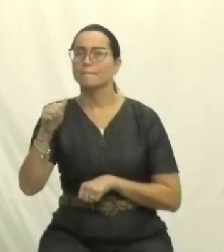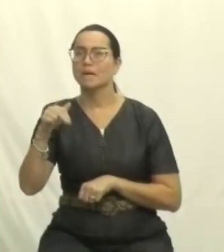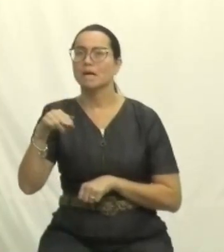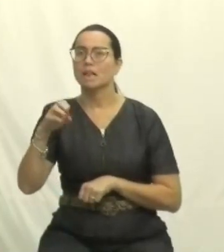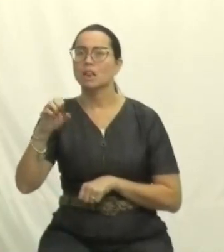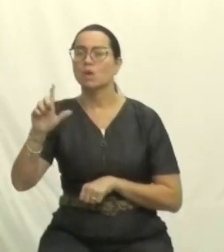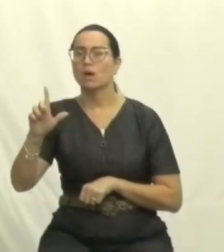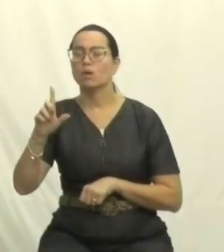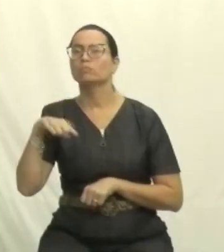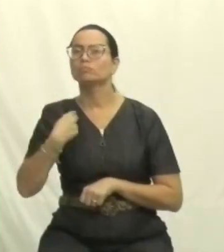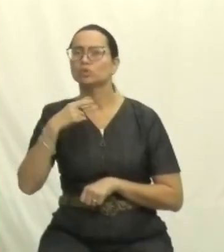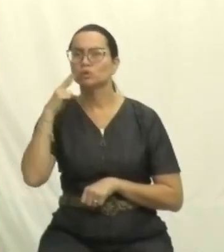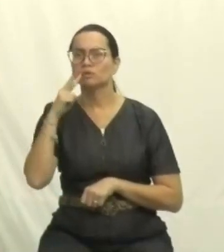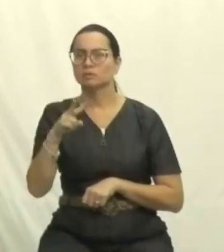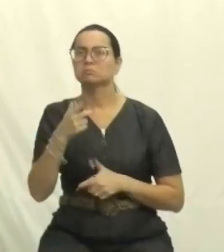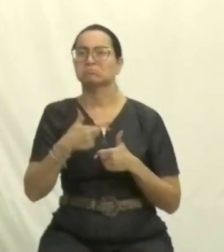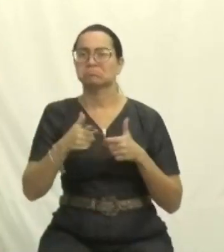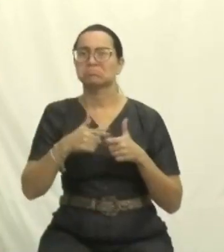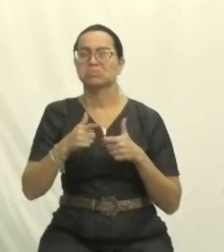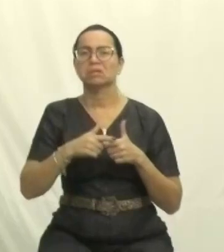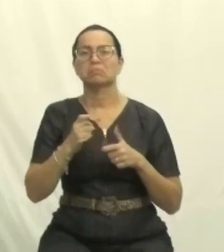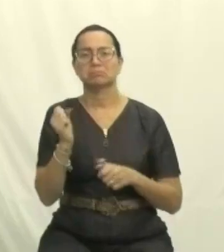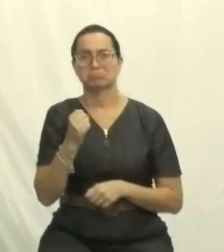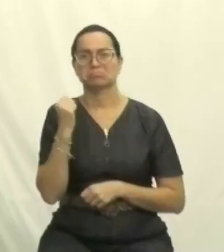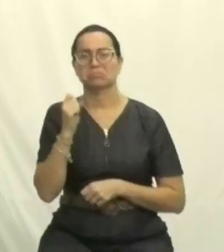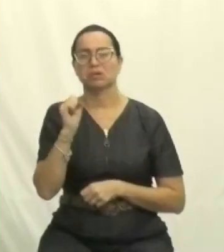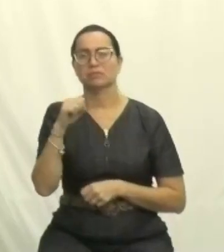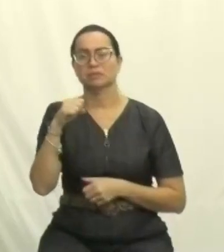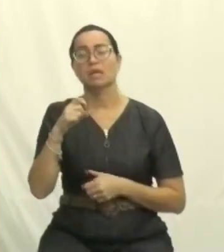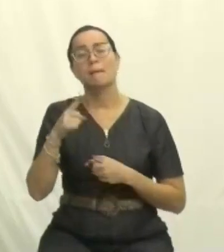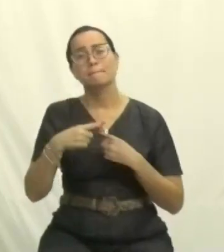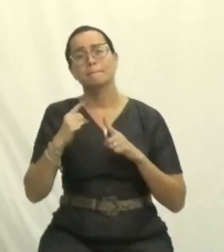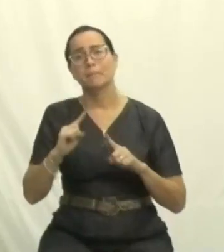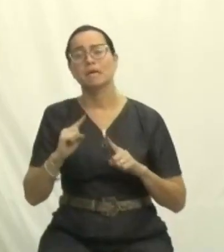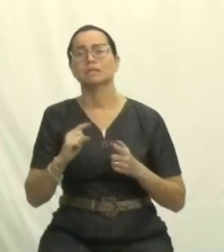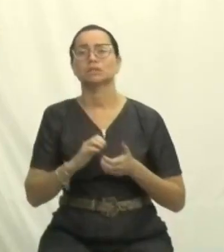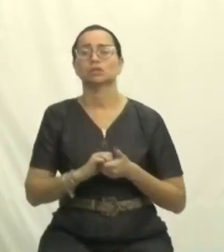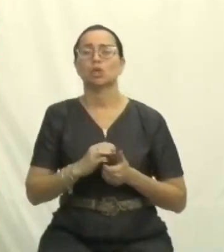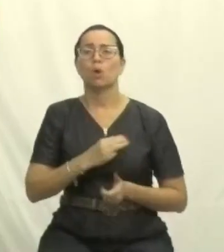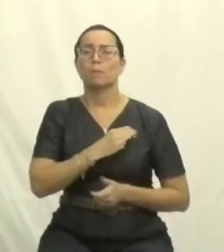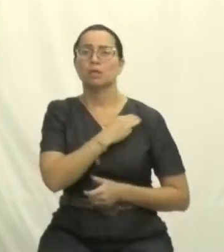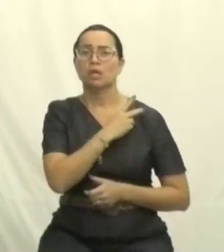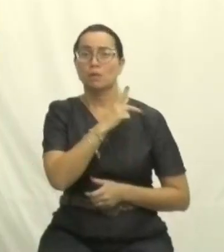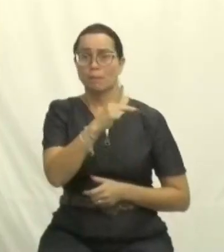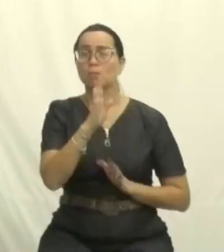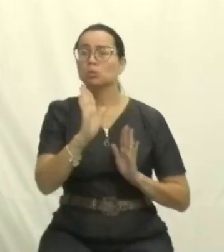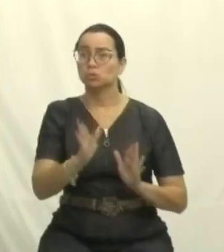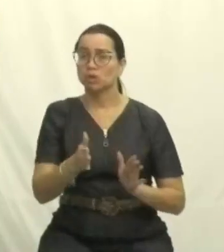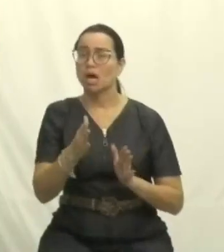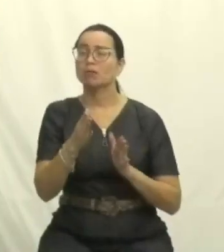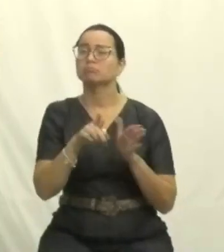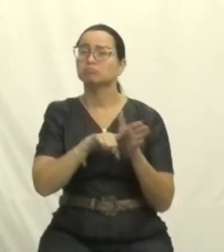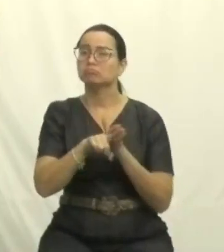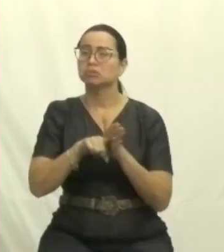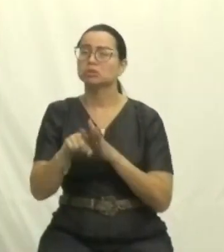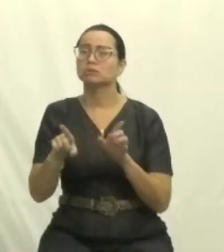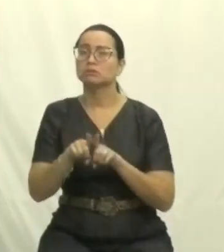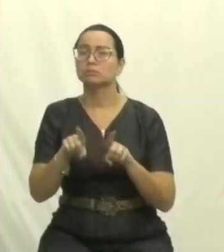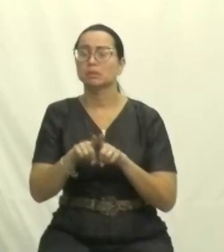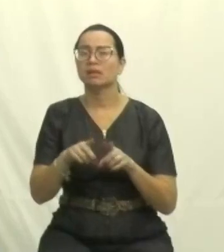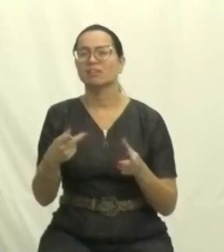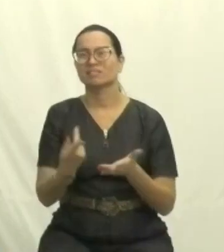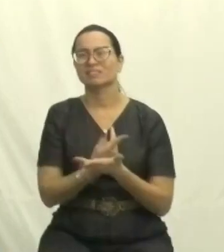gente viu, é uma situação que também já está sendo averiguada pelo próprio Ministério Público, veio à tona agora por conta